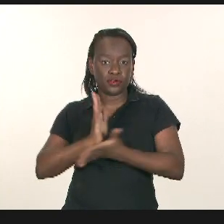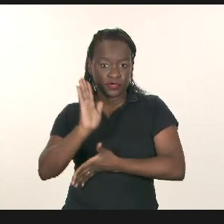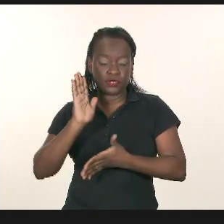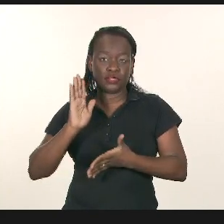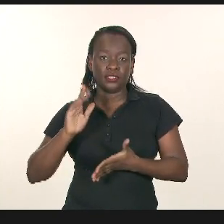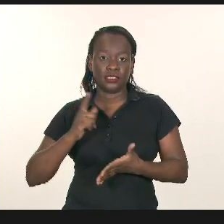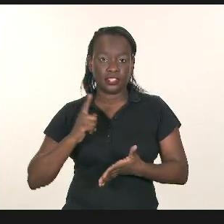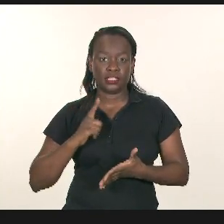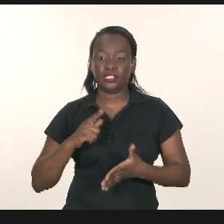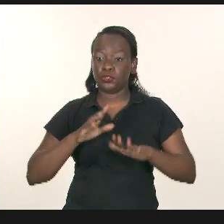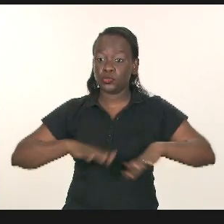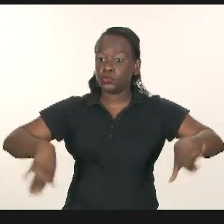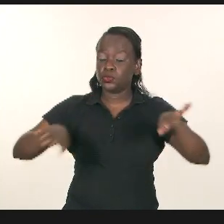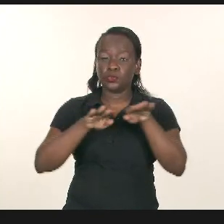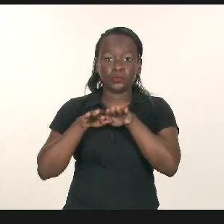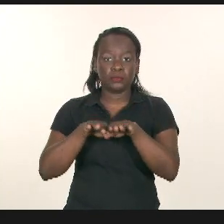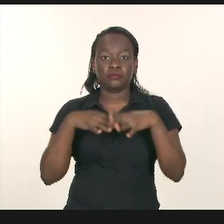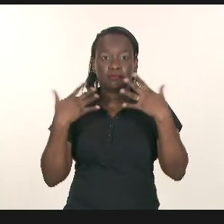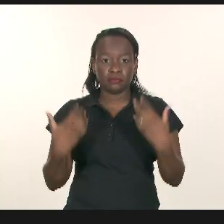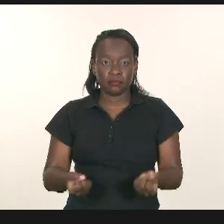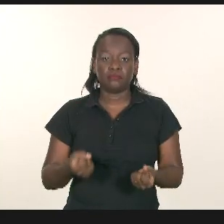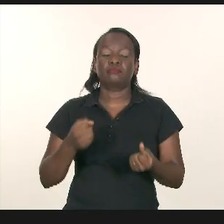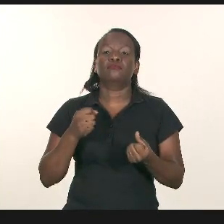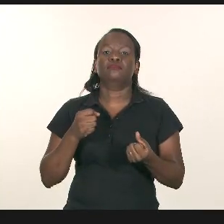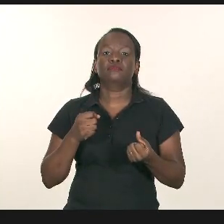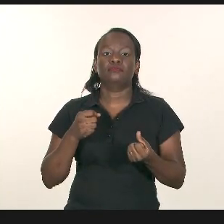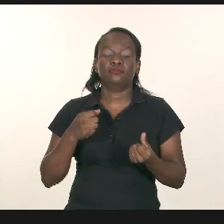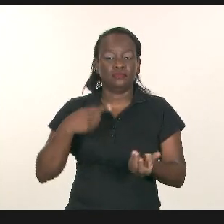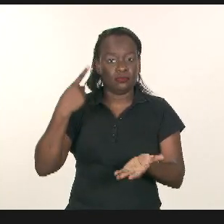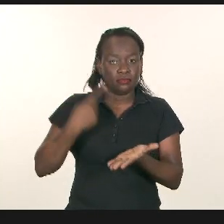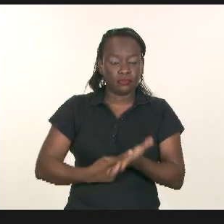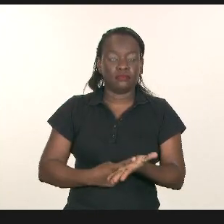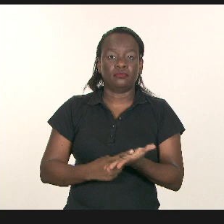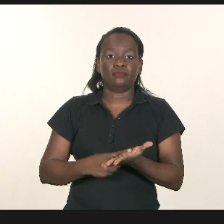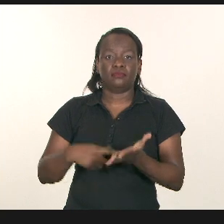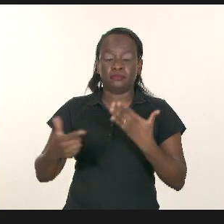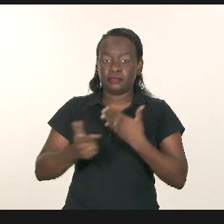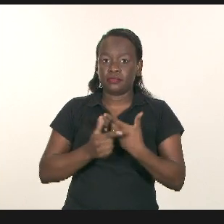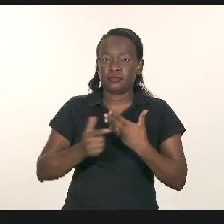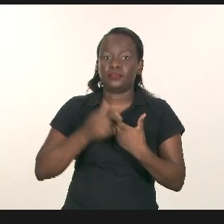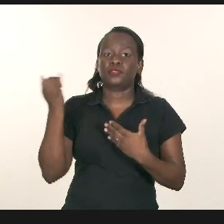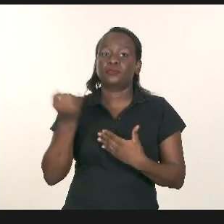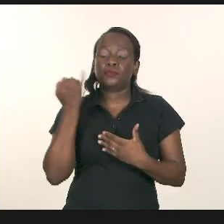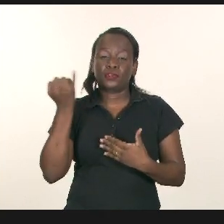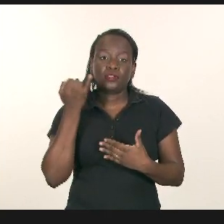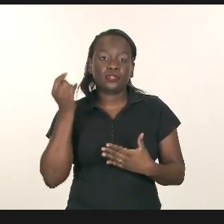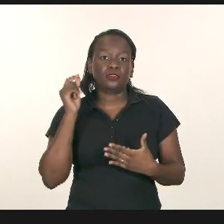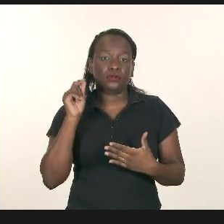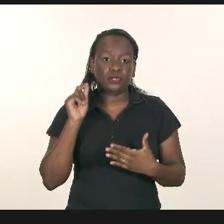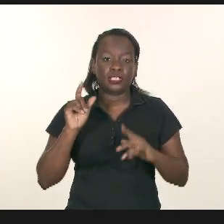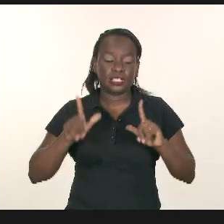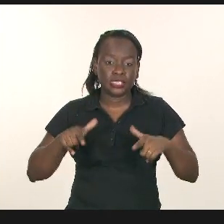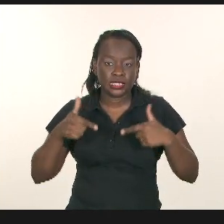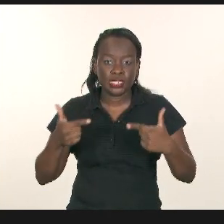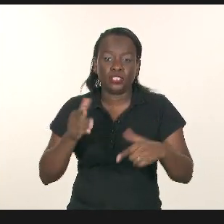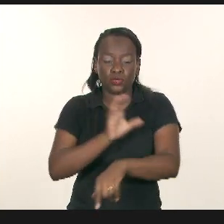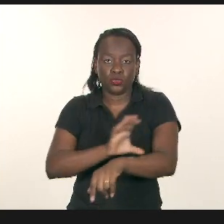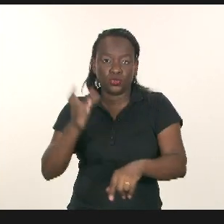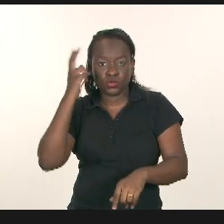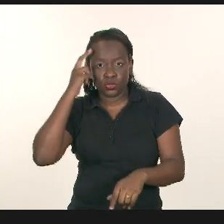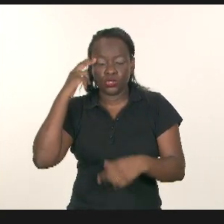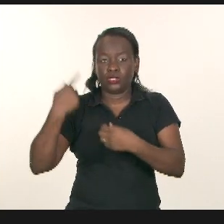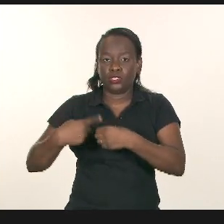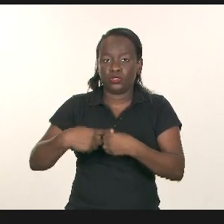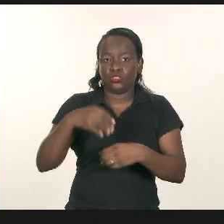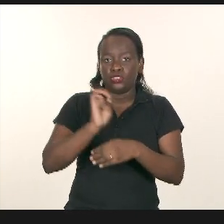isso até por unanimidade, está cumprindo com o seu papel fundamental de zelo pela cultura no interior do